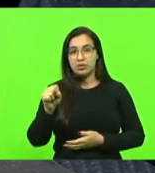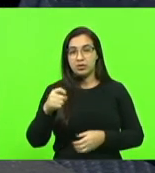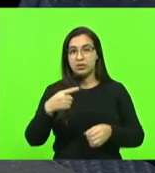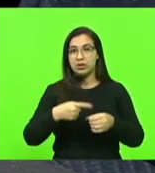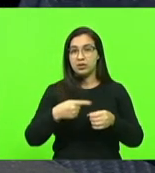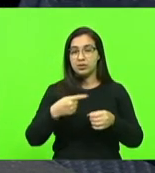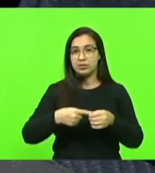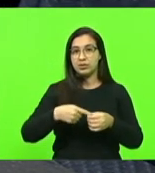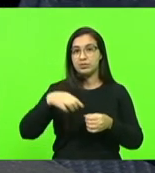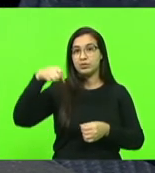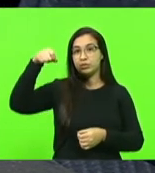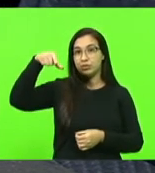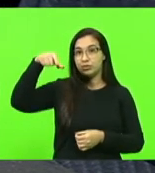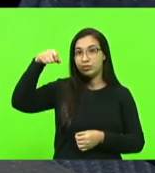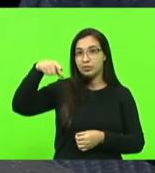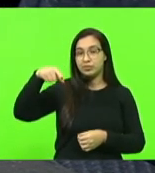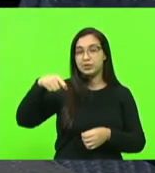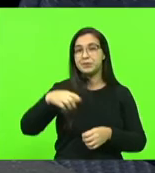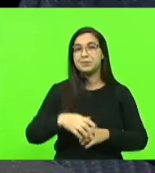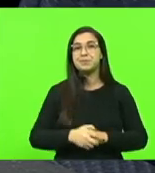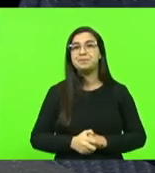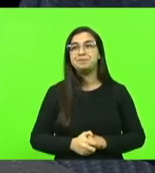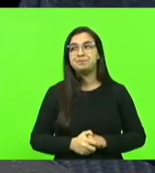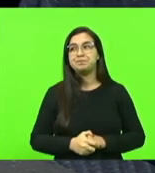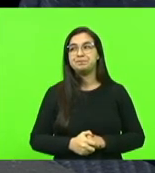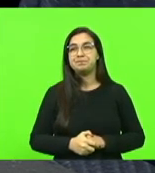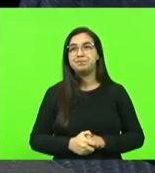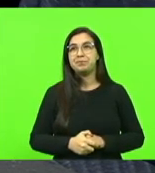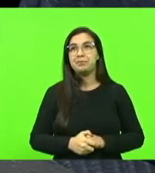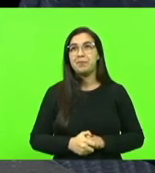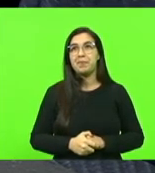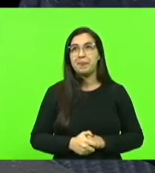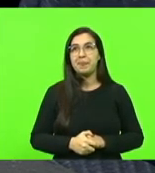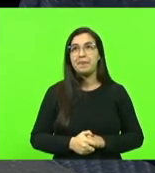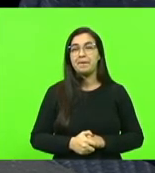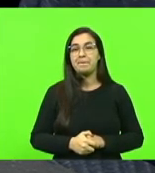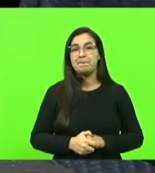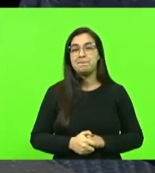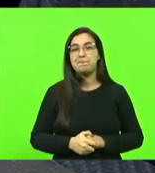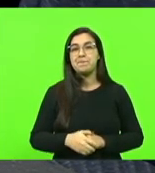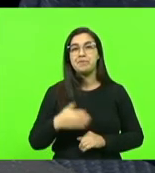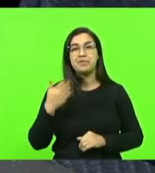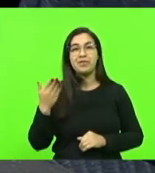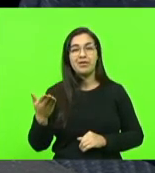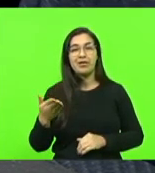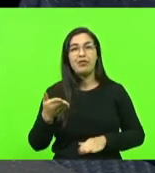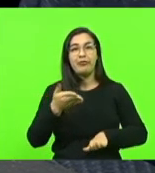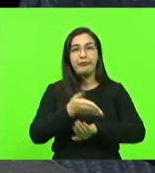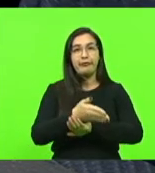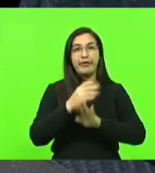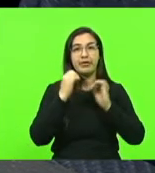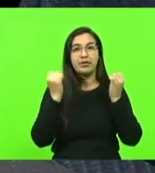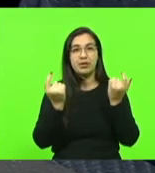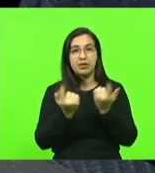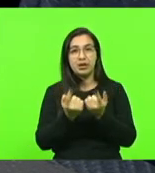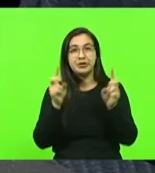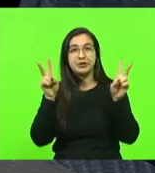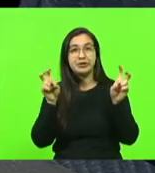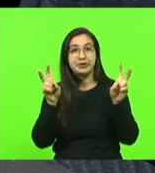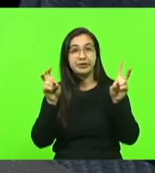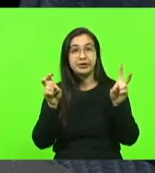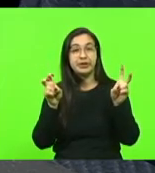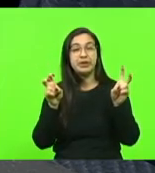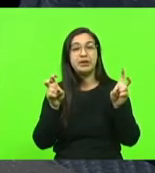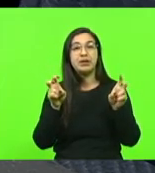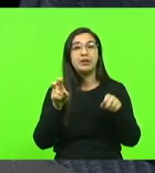Adriano Popular Magrão, que estão aqui na casa também tratando de assuntos do município. Mas,